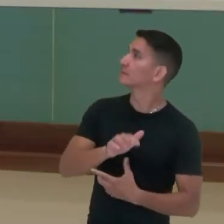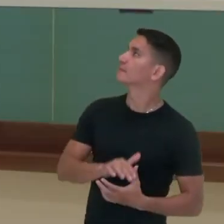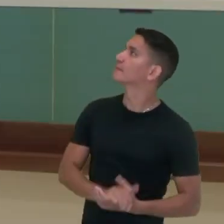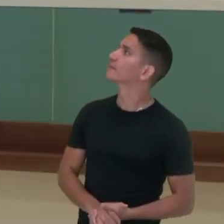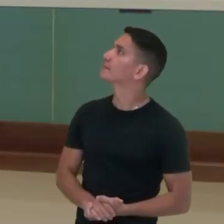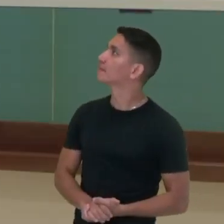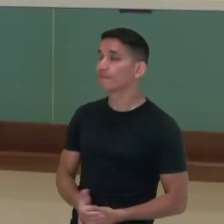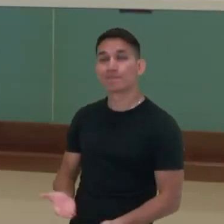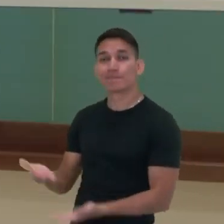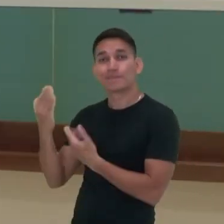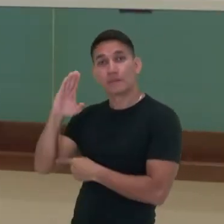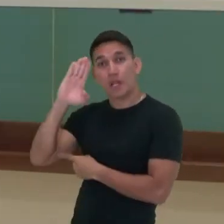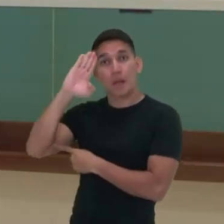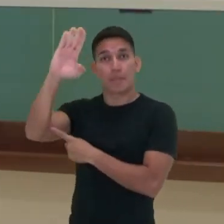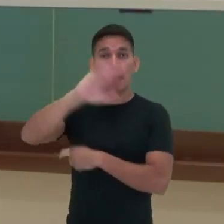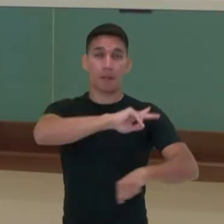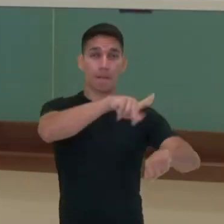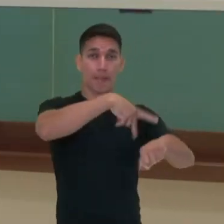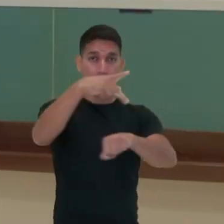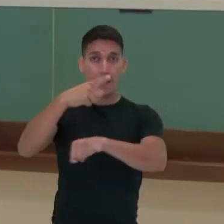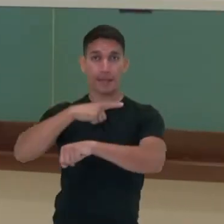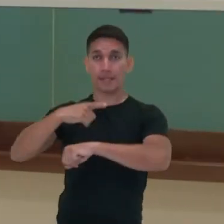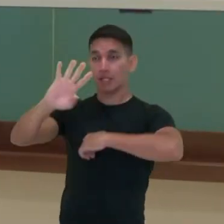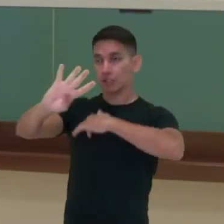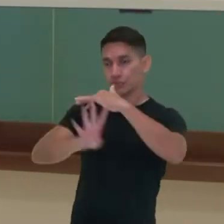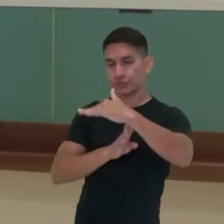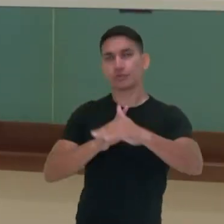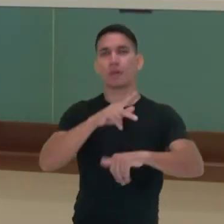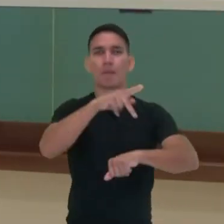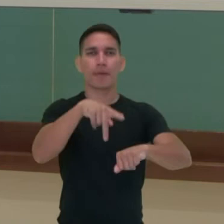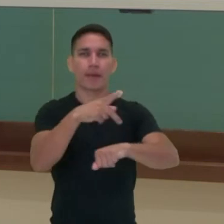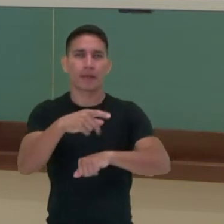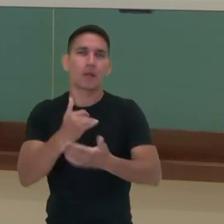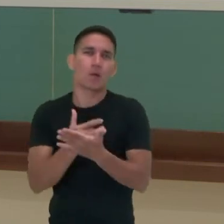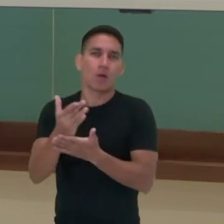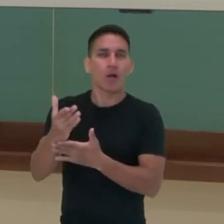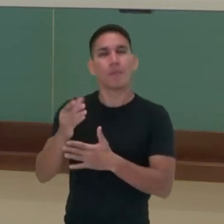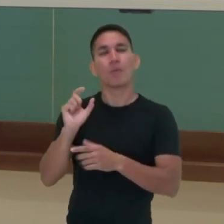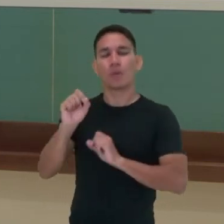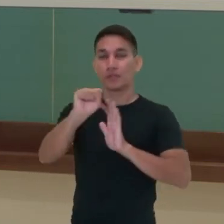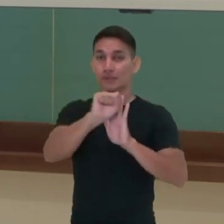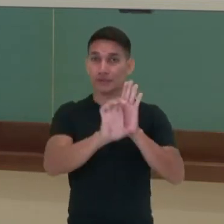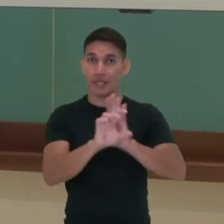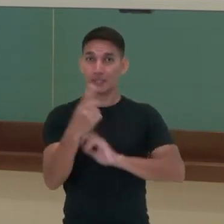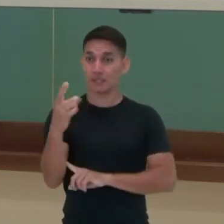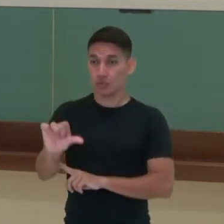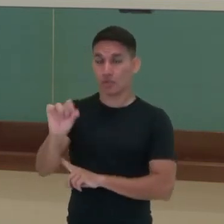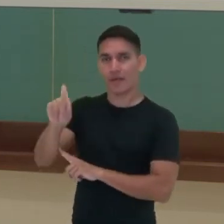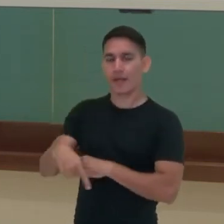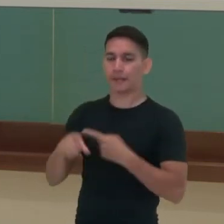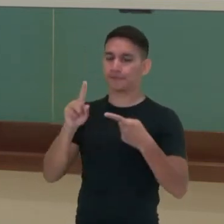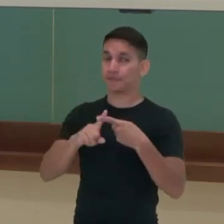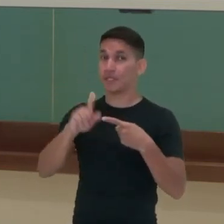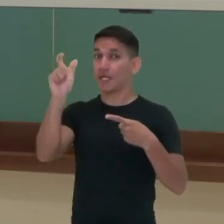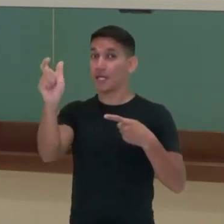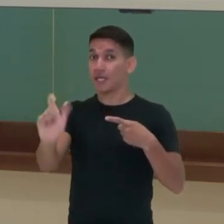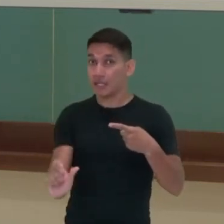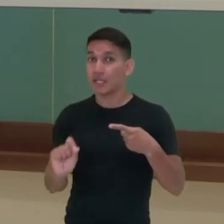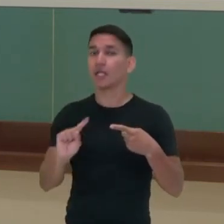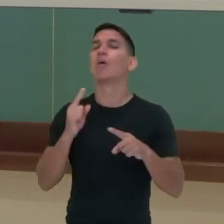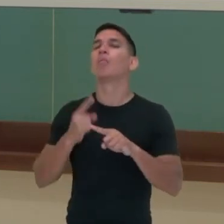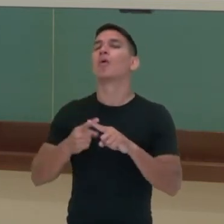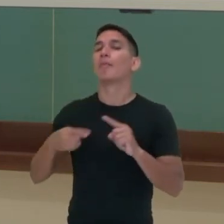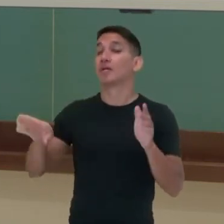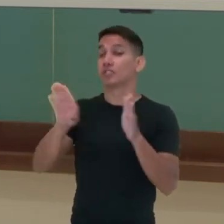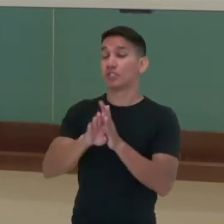sugestiva. Então, as principais nacionalidades que imigraram para o nosso país a partir do século XIX foram os italianos, né? Que vieram aí em